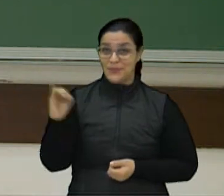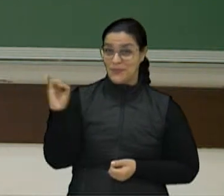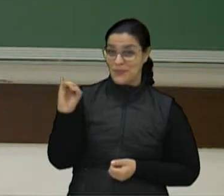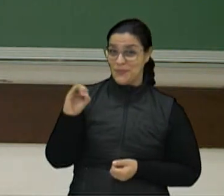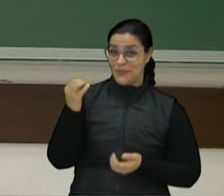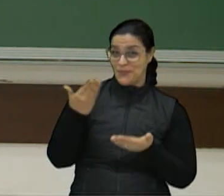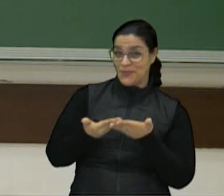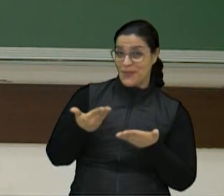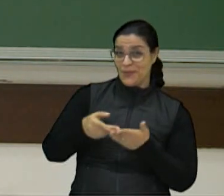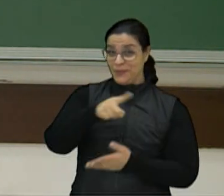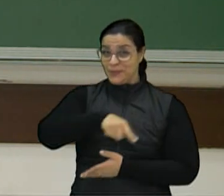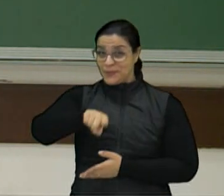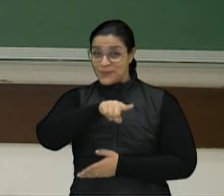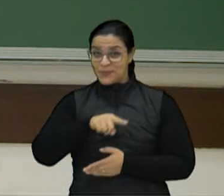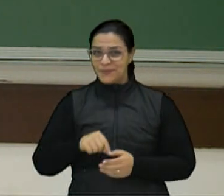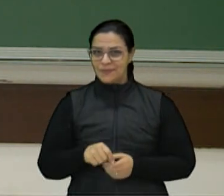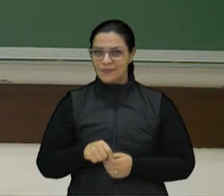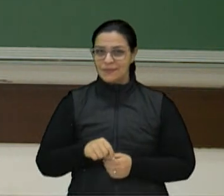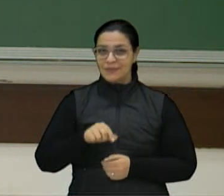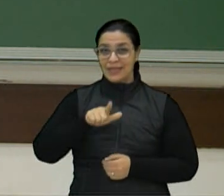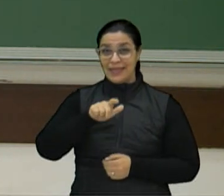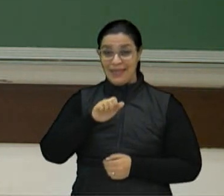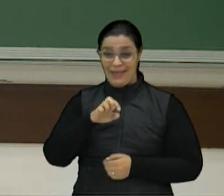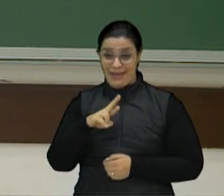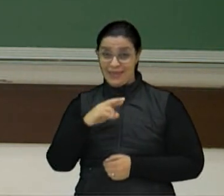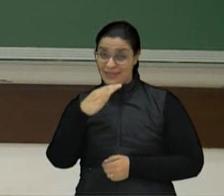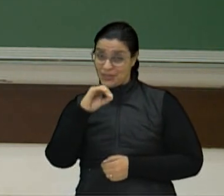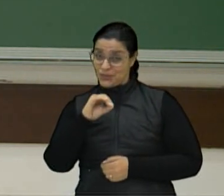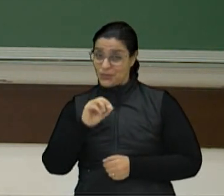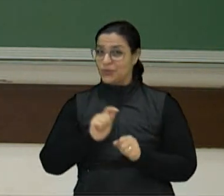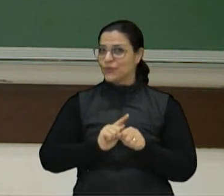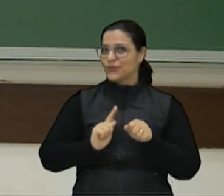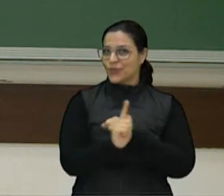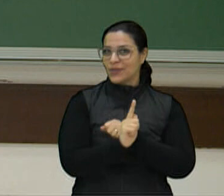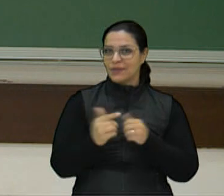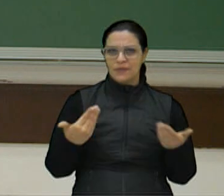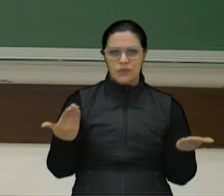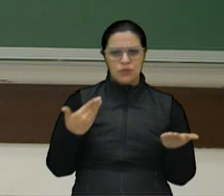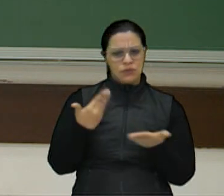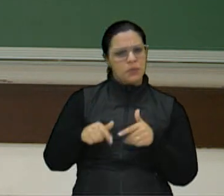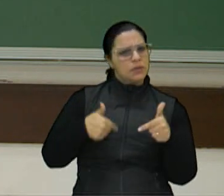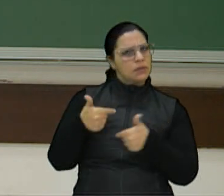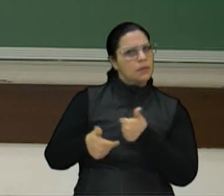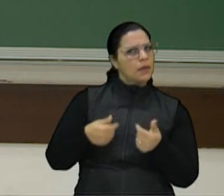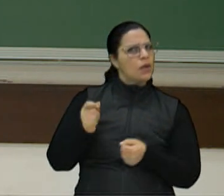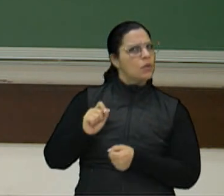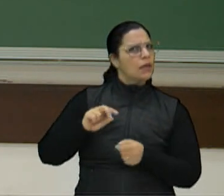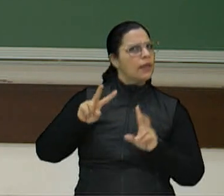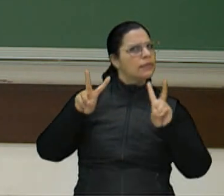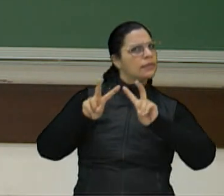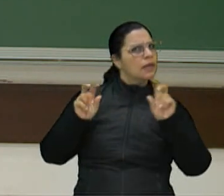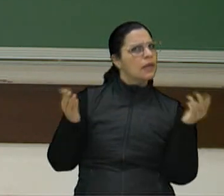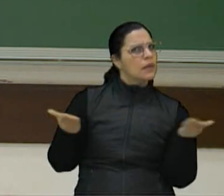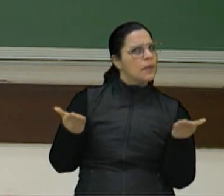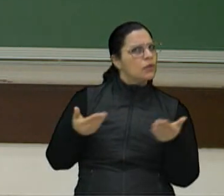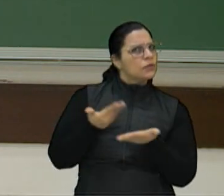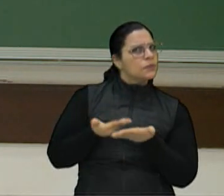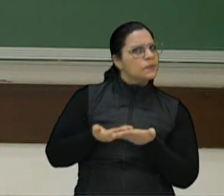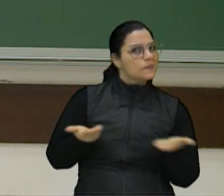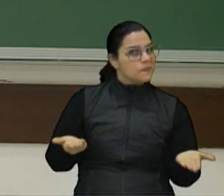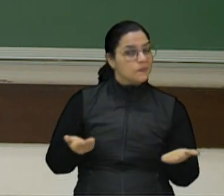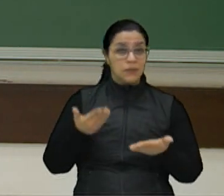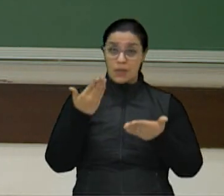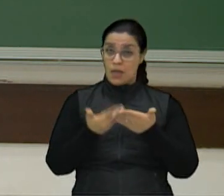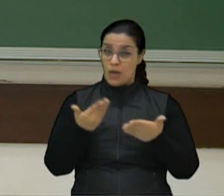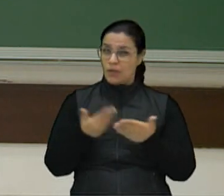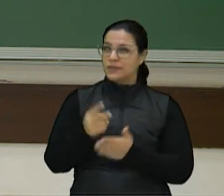Olá, alunos! Olá, alunas! Márcio de Mello, Geografia, que nós vamos trabalhar hoje. Olha só, essa daqui é uma aula que